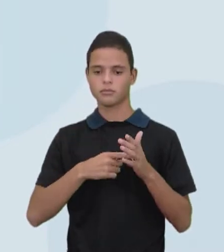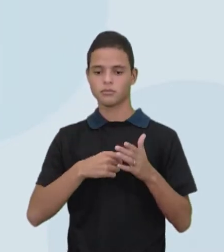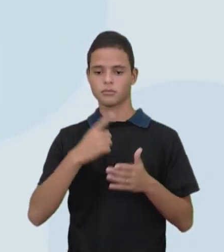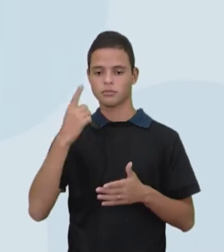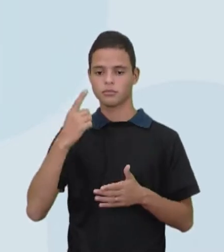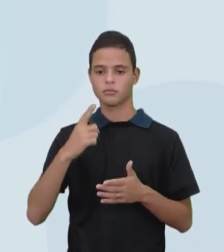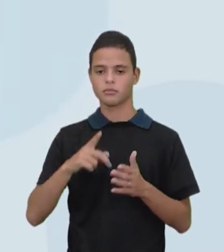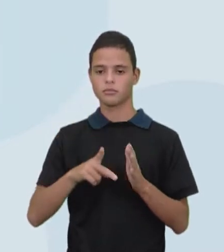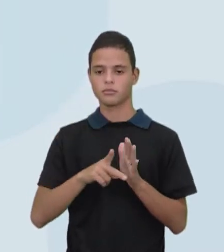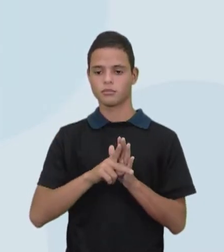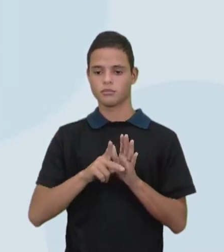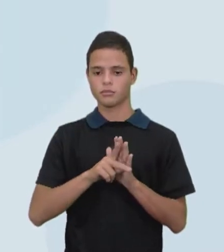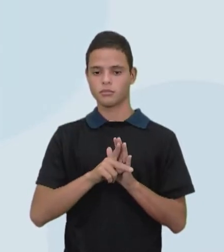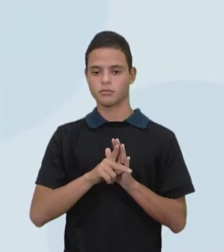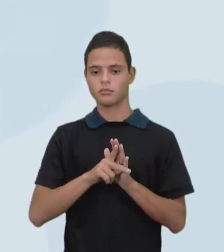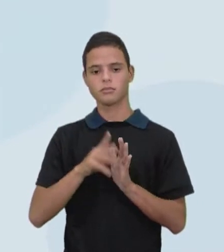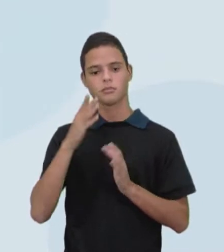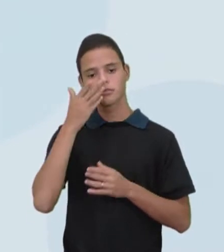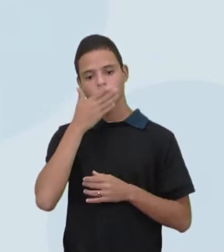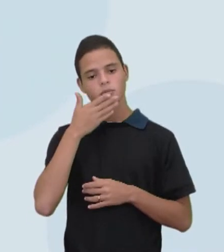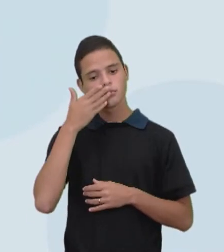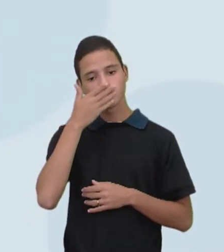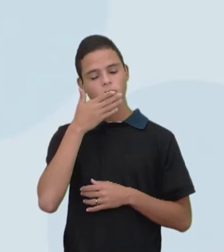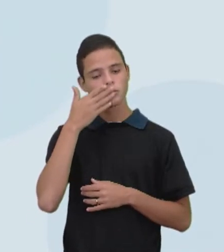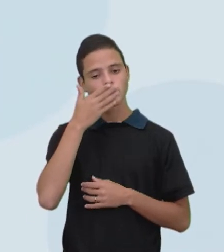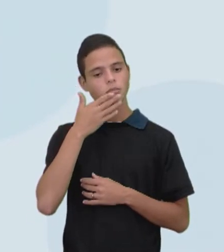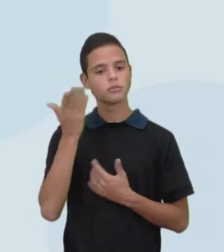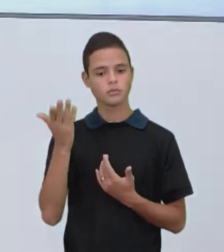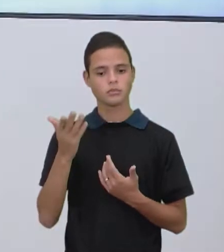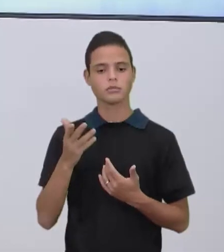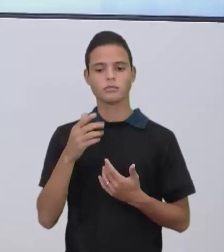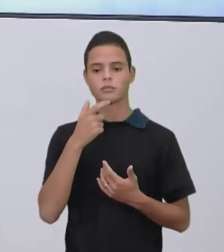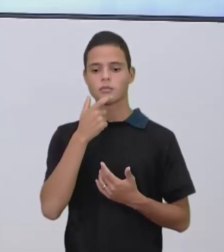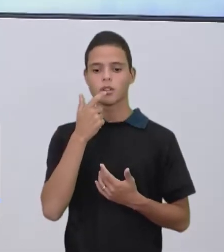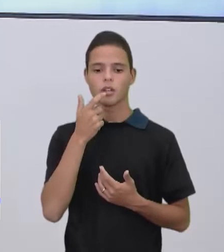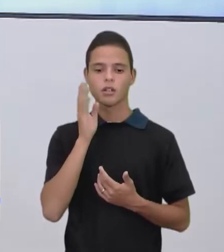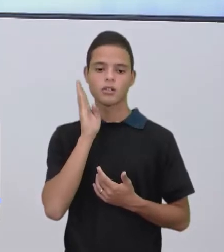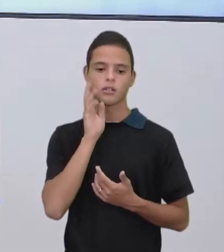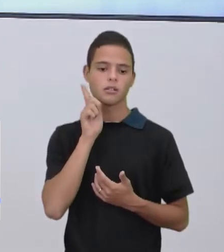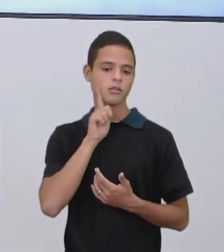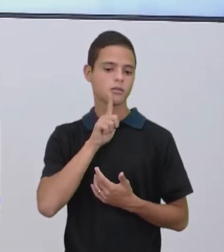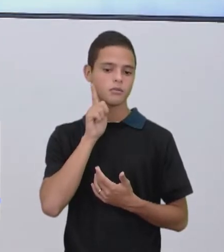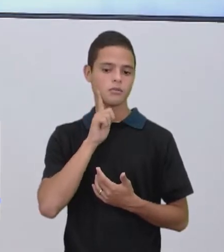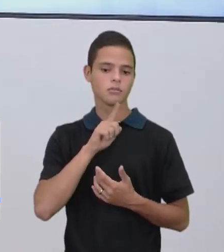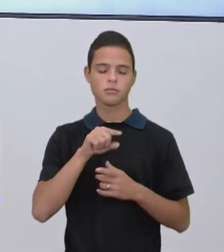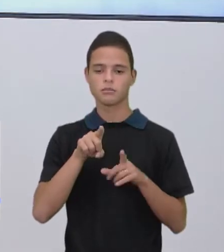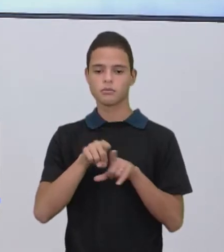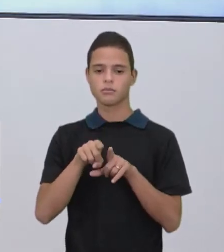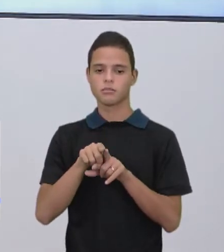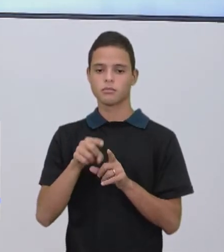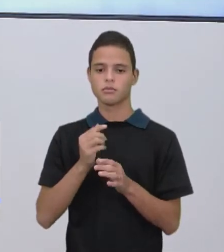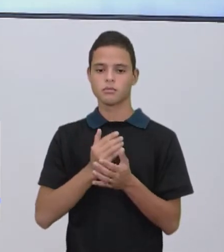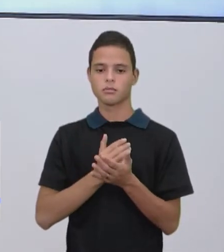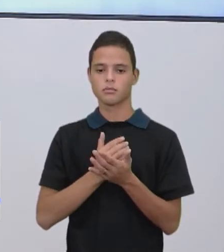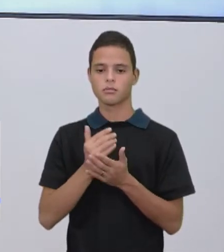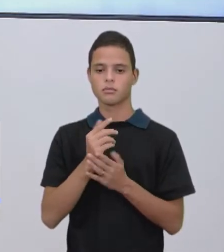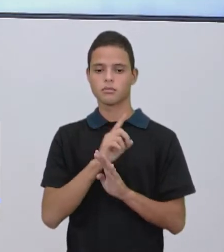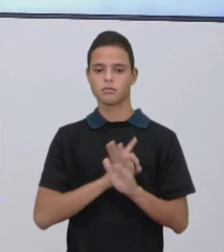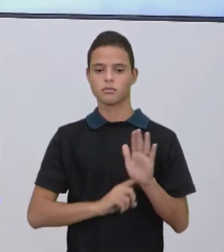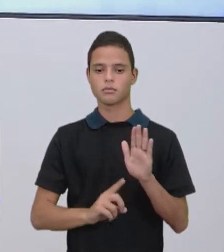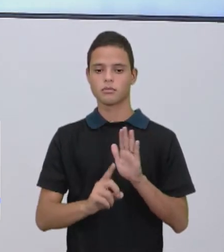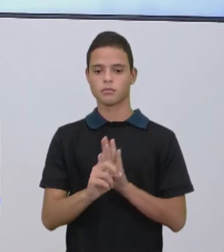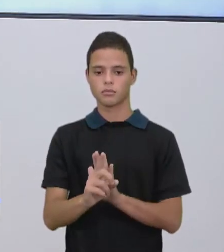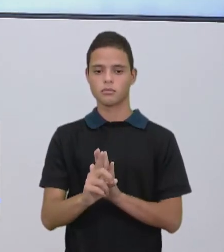de biocombustível do tipo de cana-de-açúcar, né? Os Estados Unidos também são pioneiros aí, estão no